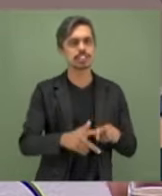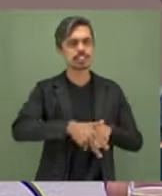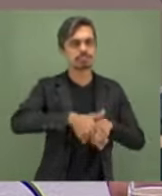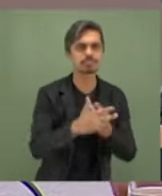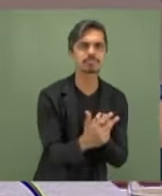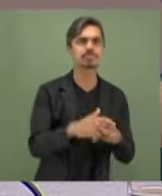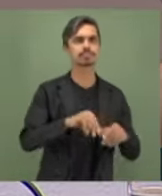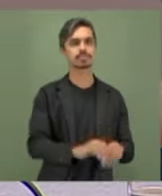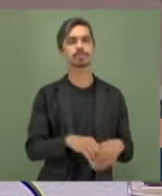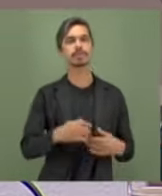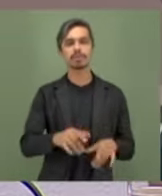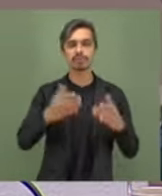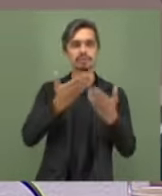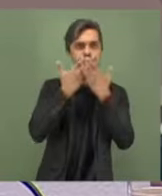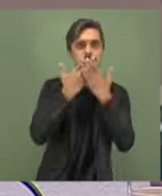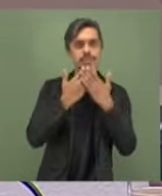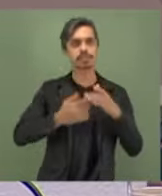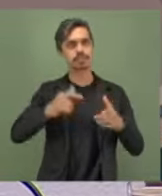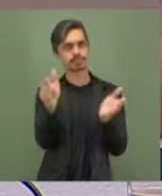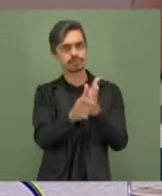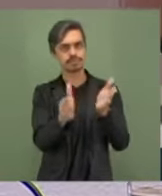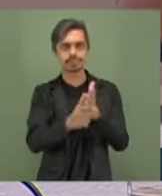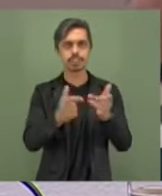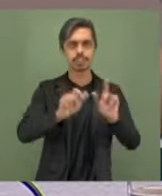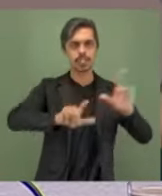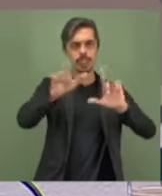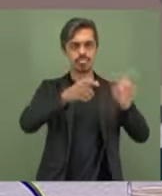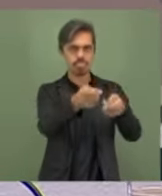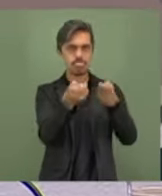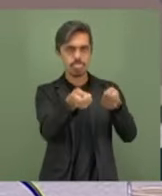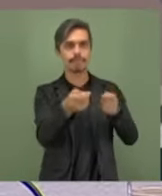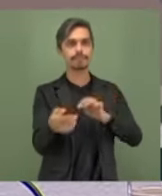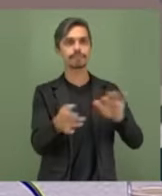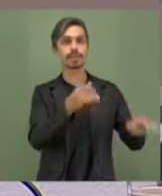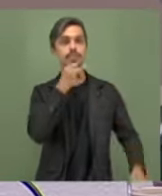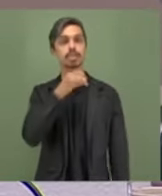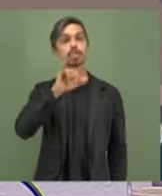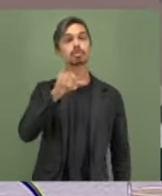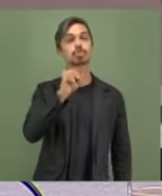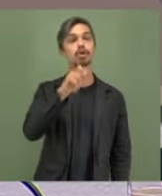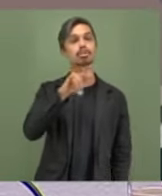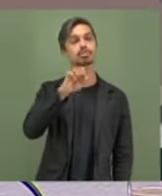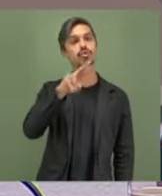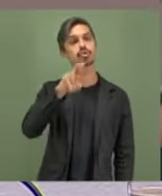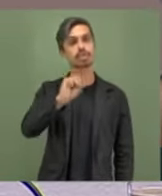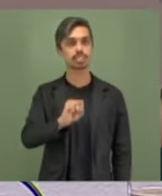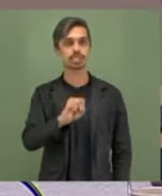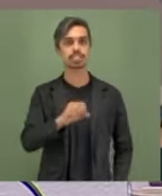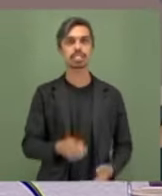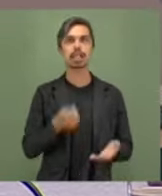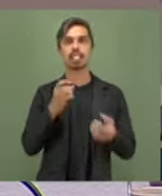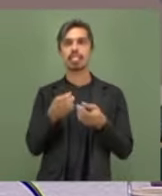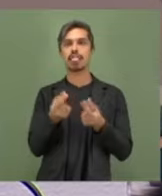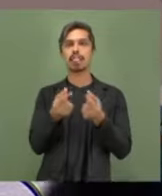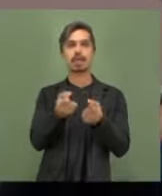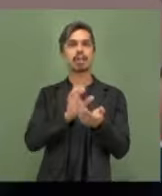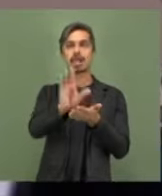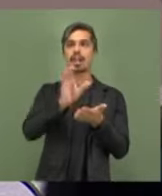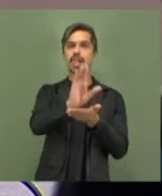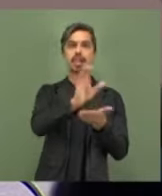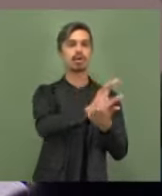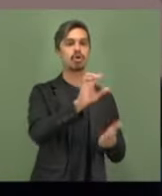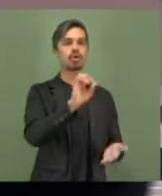a perseguição política e os ataques às liberdades. Por exemplo, Jorge Soros, ele gasta milhares a financiar ONGs